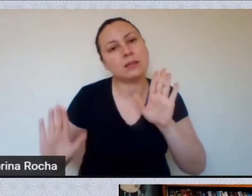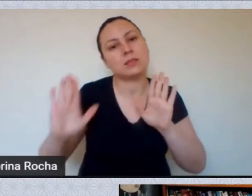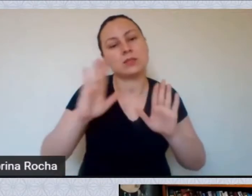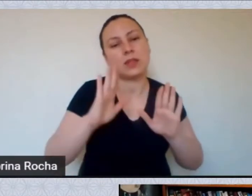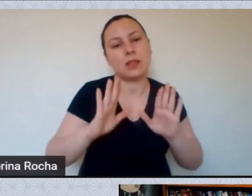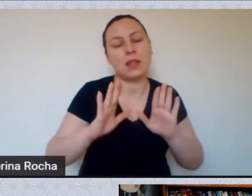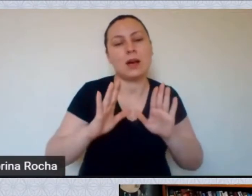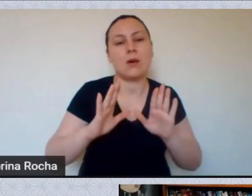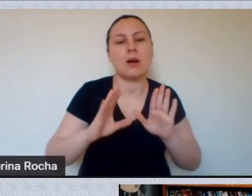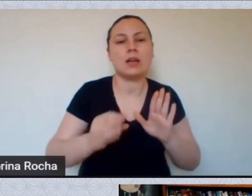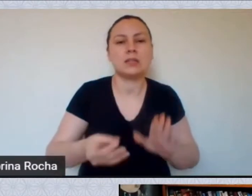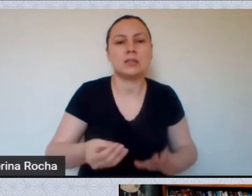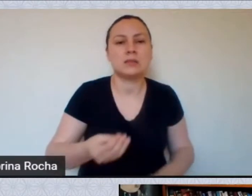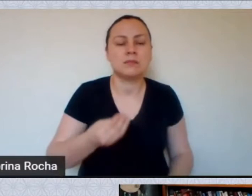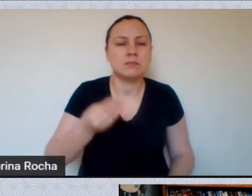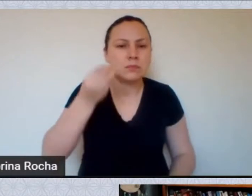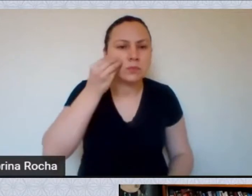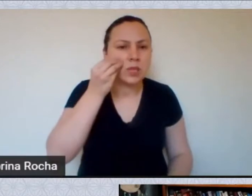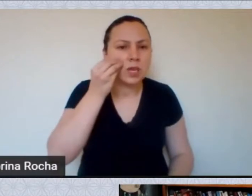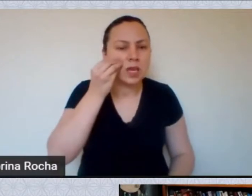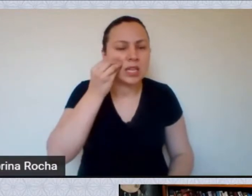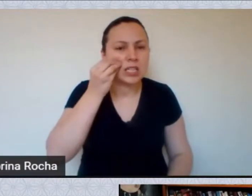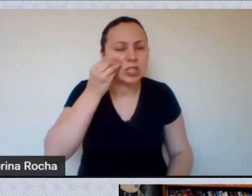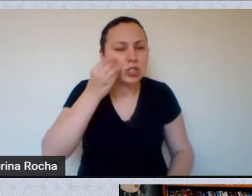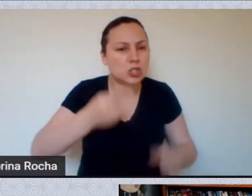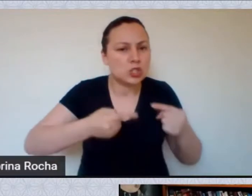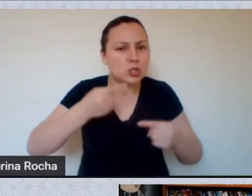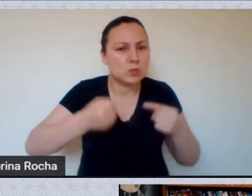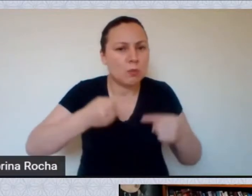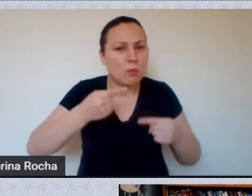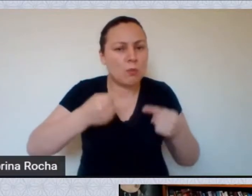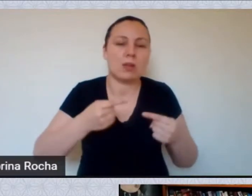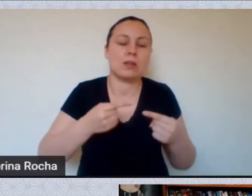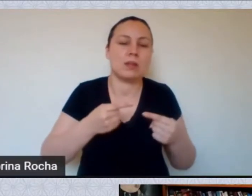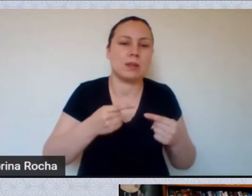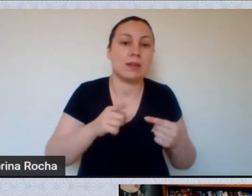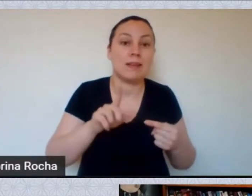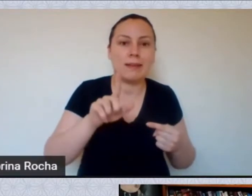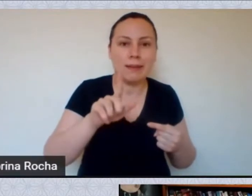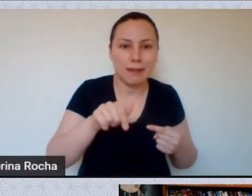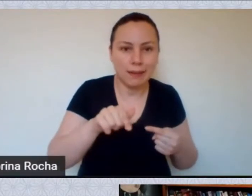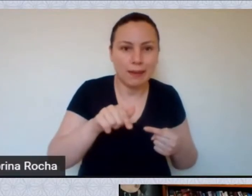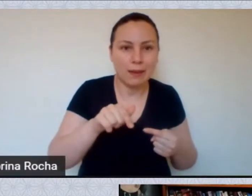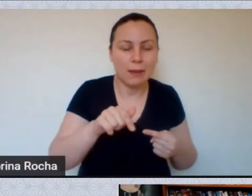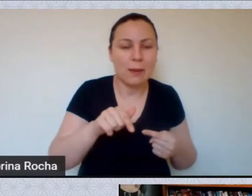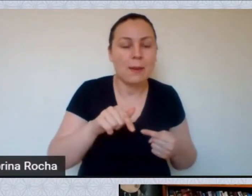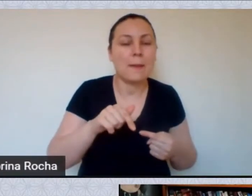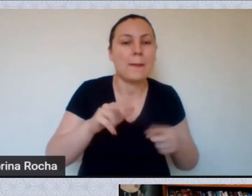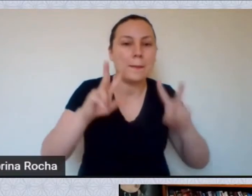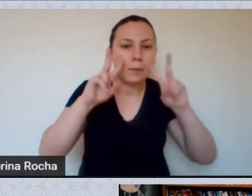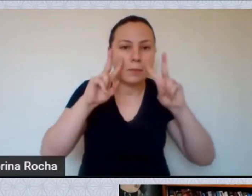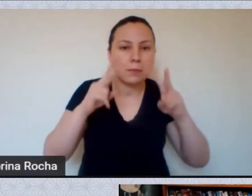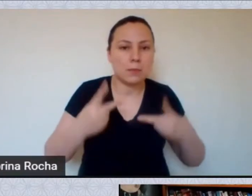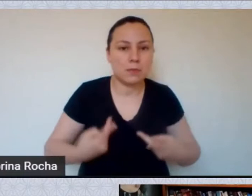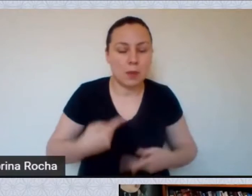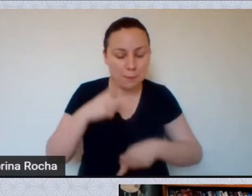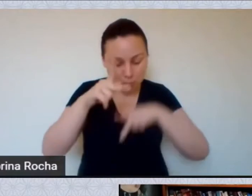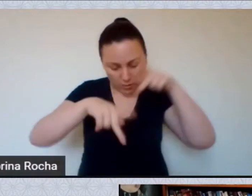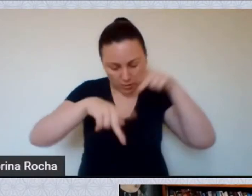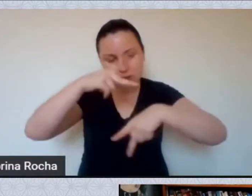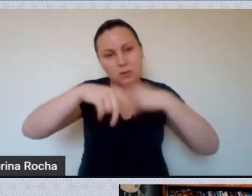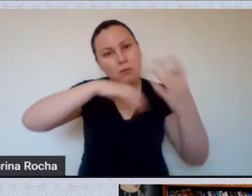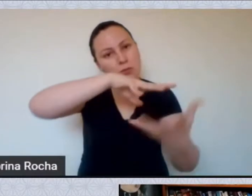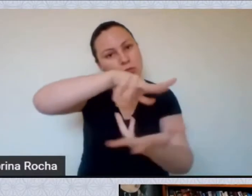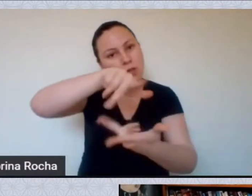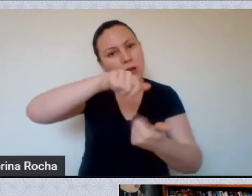uma corrida internacional pela sobrevivência da humanidade. Não é que o vírus vai acabar com a gente, não, né? Porque se a